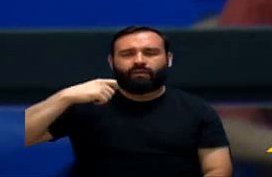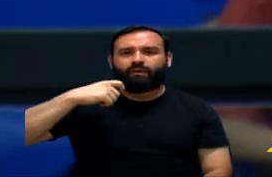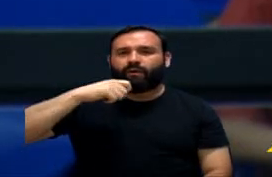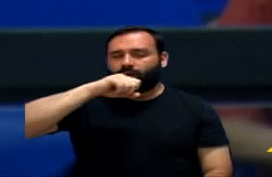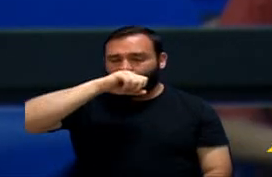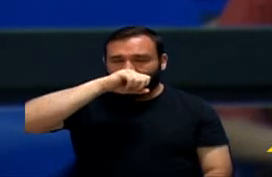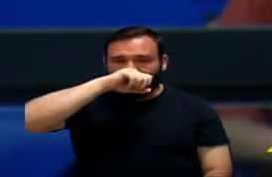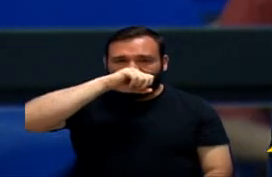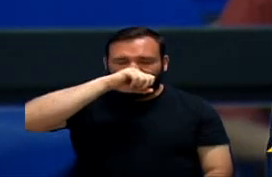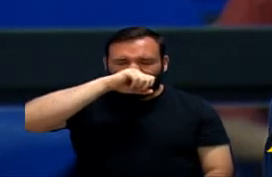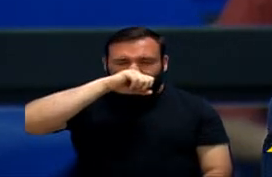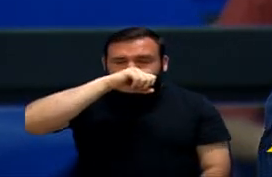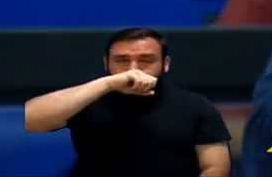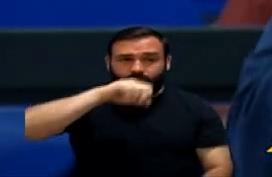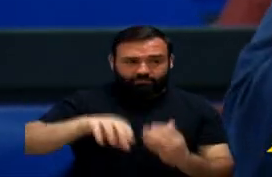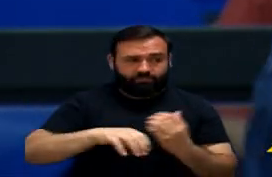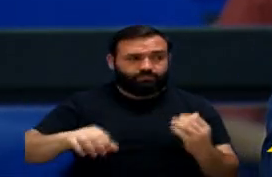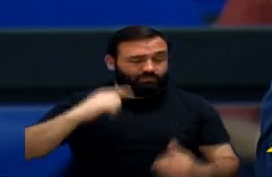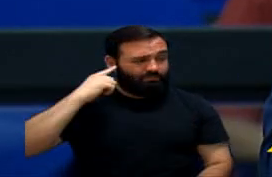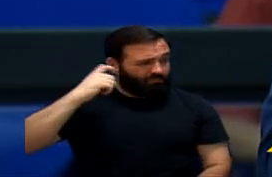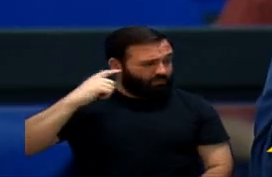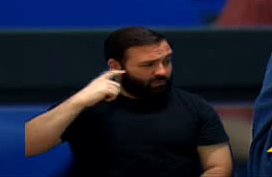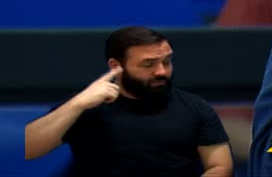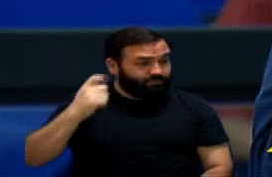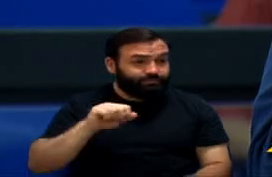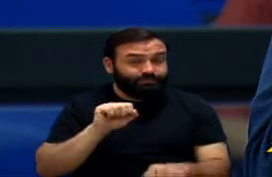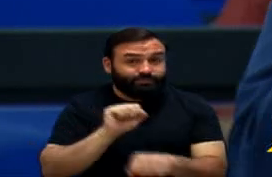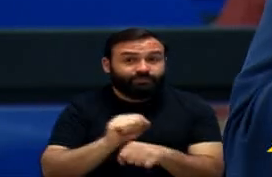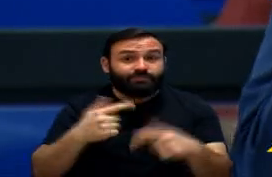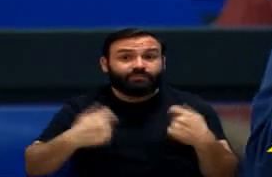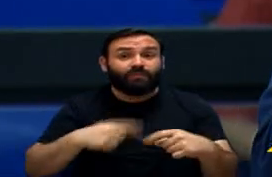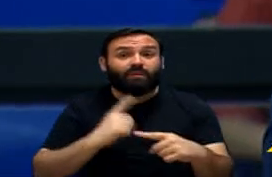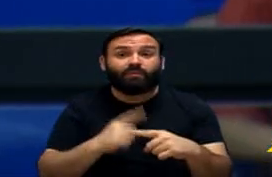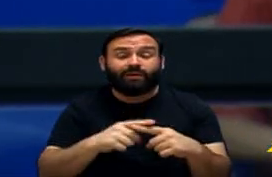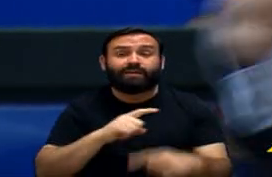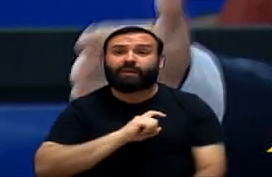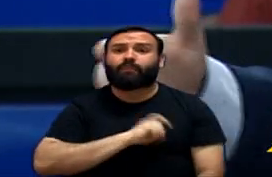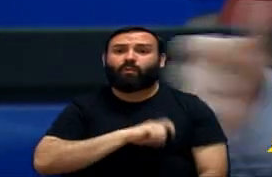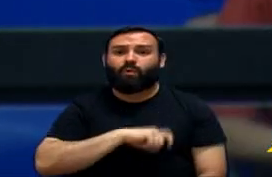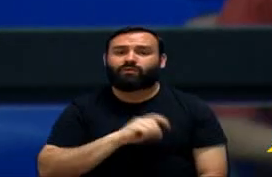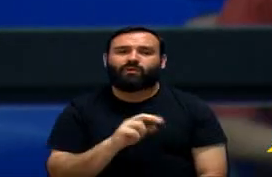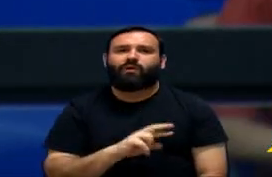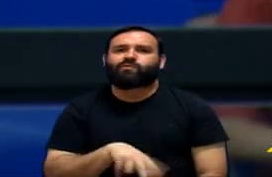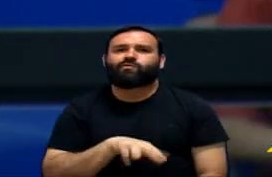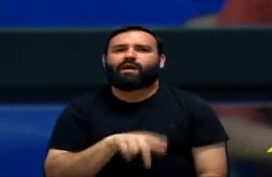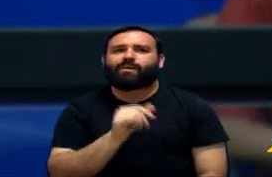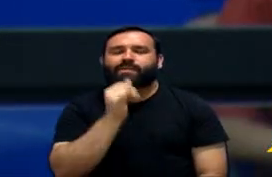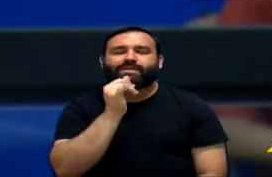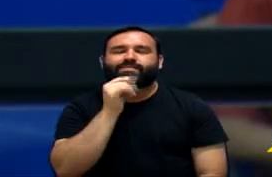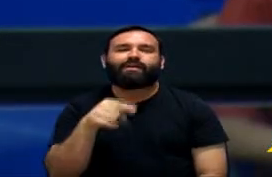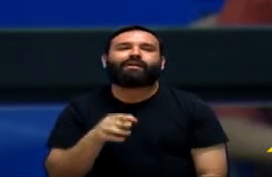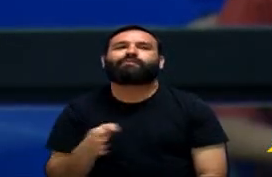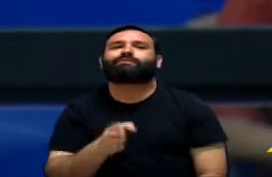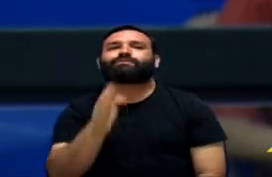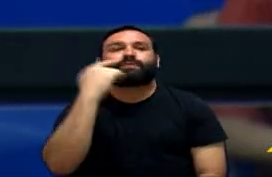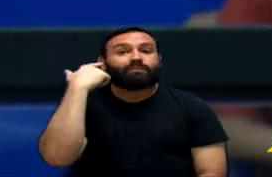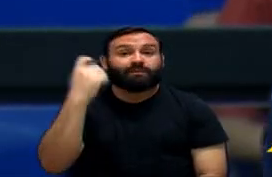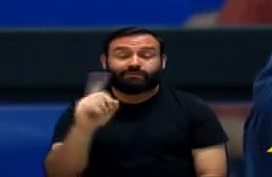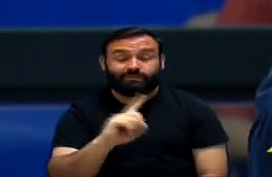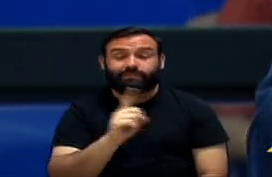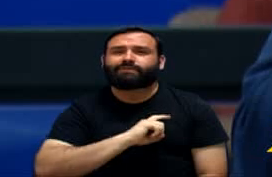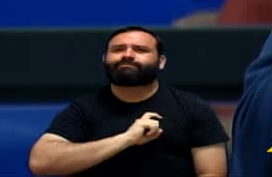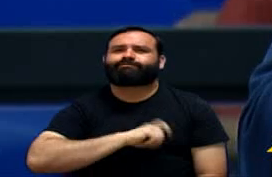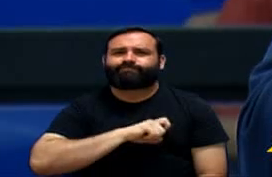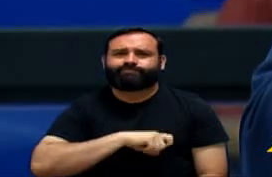esse e escapamento teve que parar a missa por porque ele fez de propósito não foi que ele estava passando e fez o barulho não